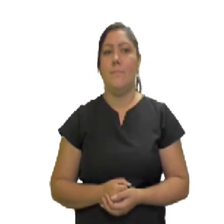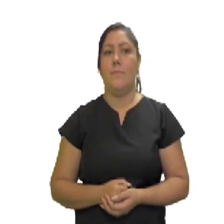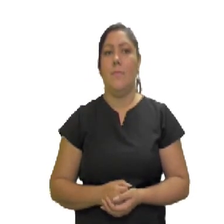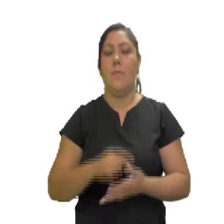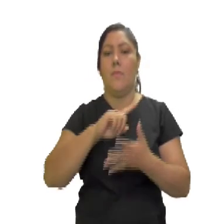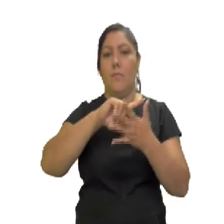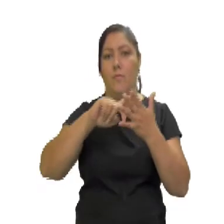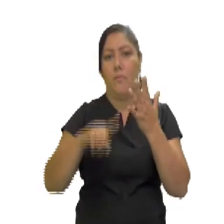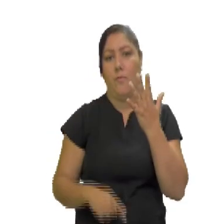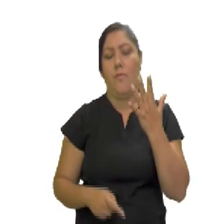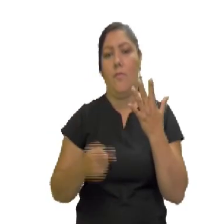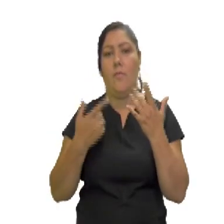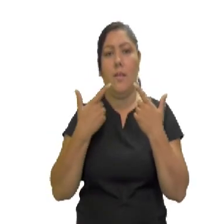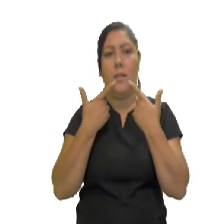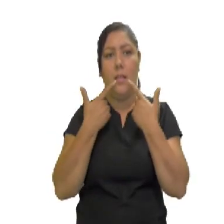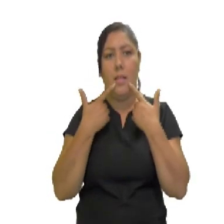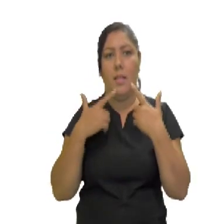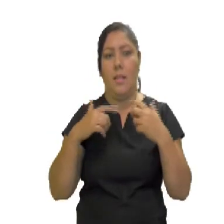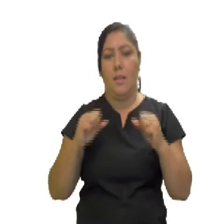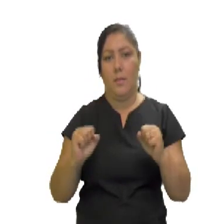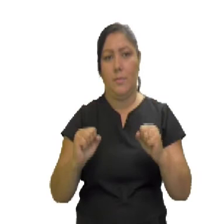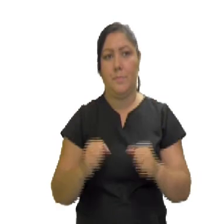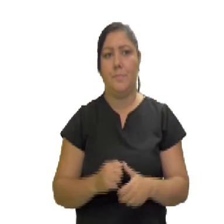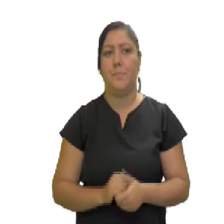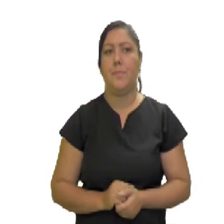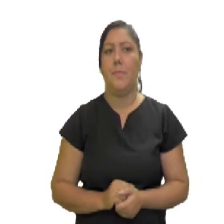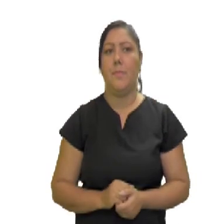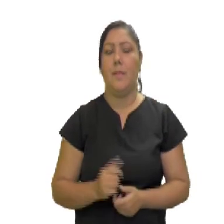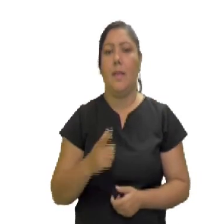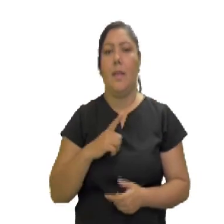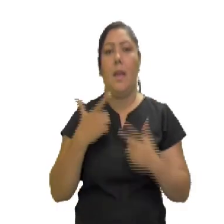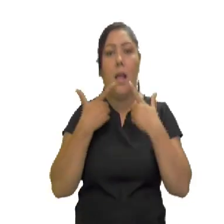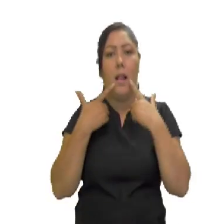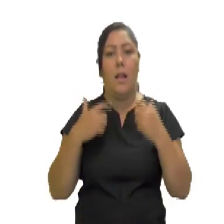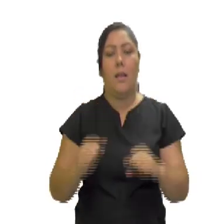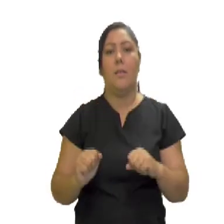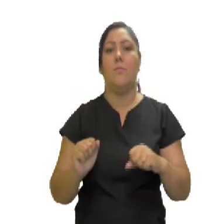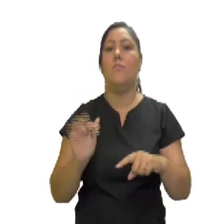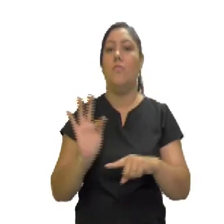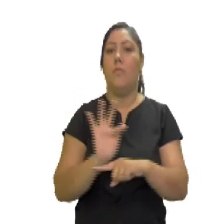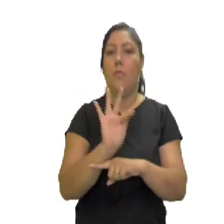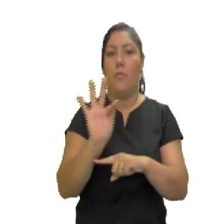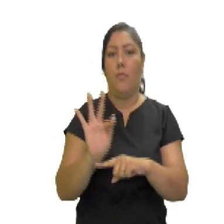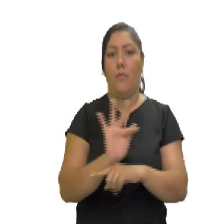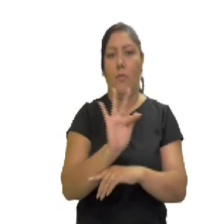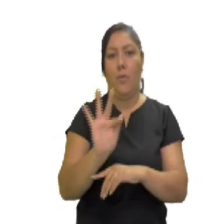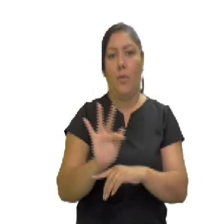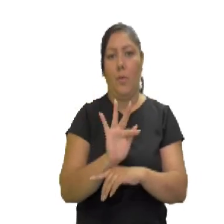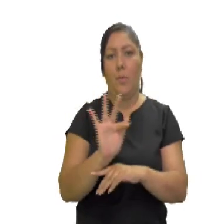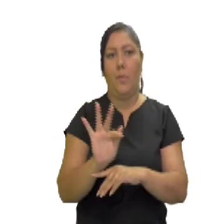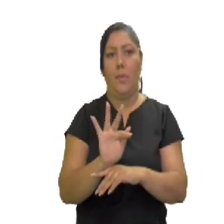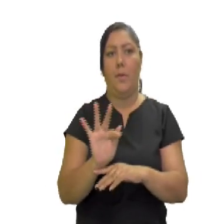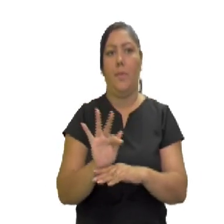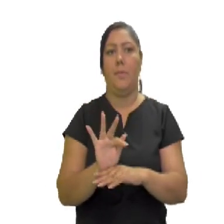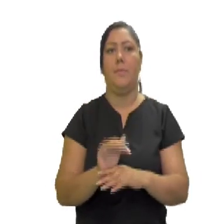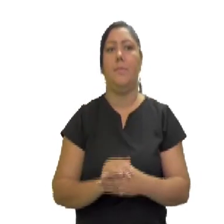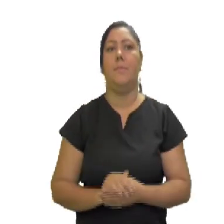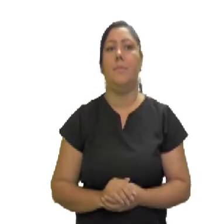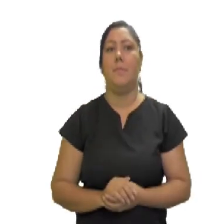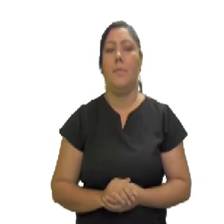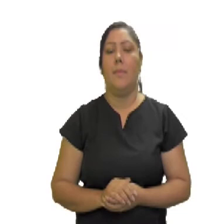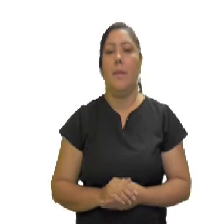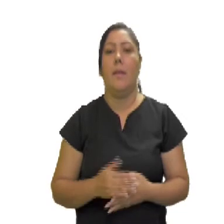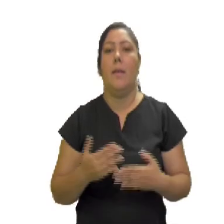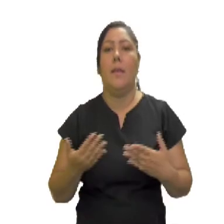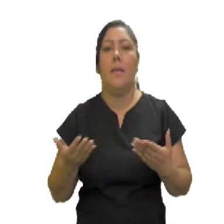Variedades linguísticas. Temos a linguagem formal, que é aquela que usamos em situações mais formais,